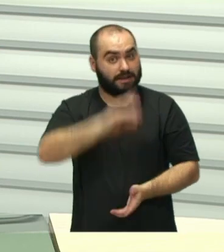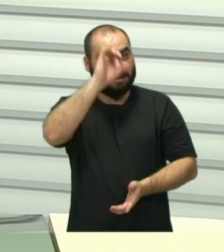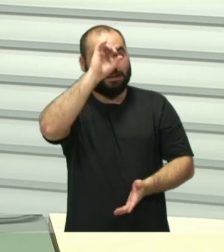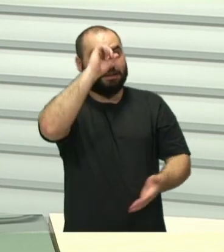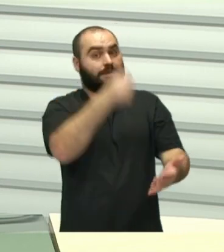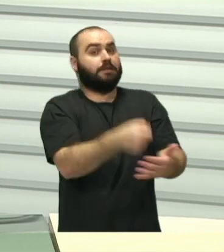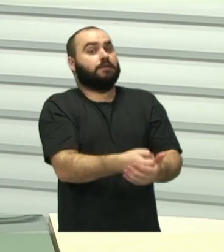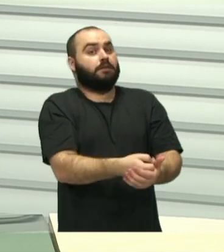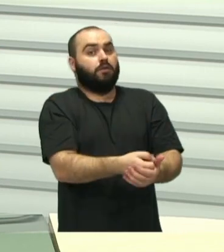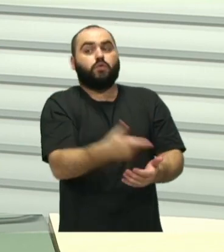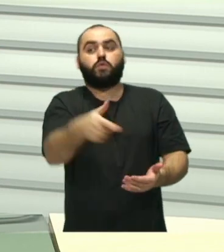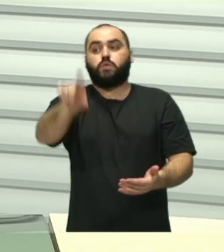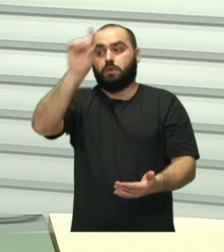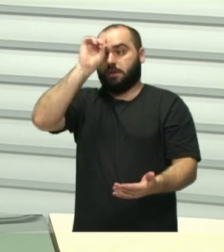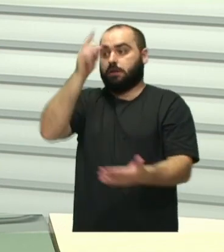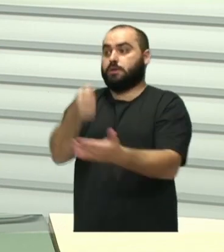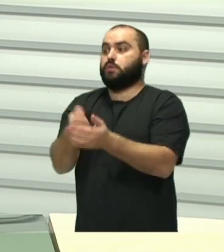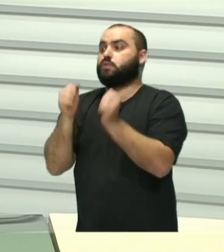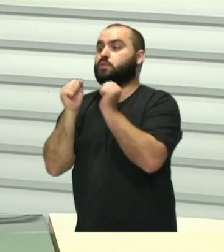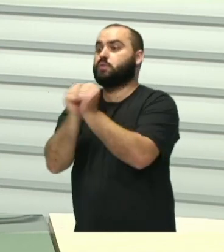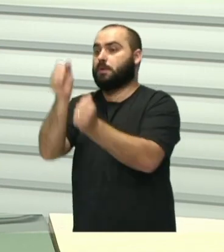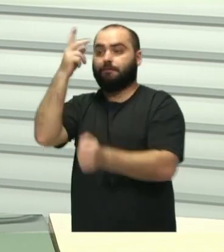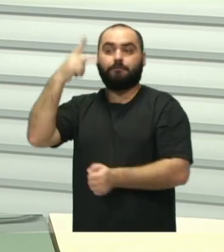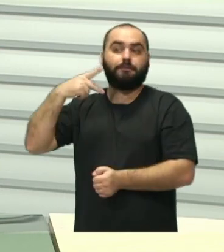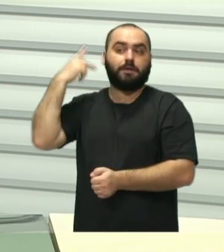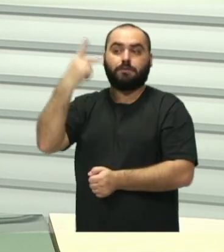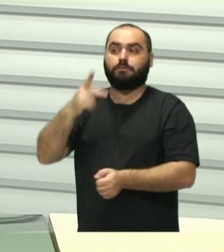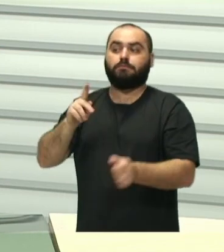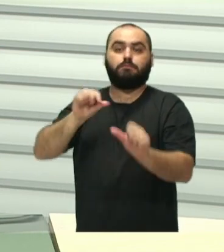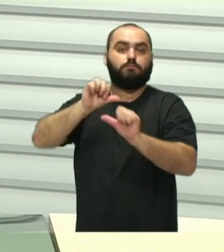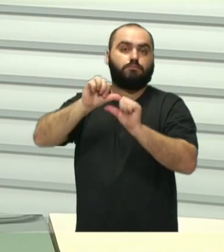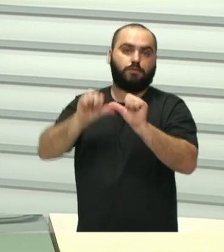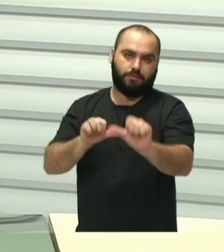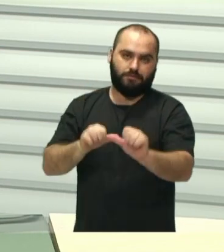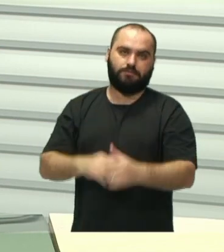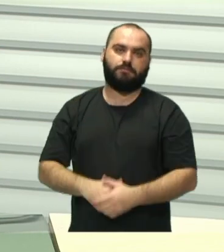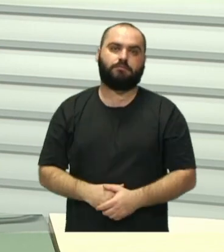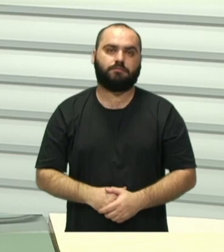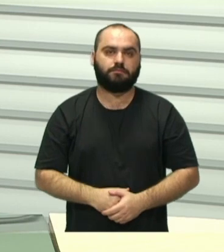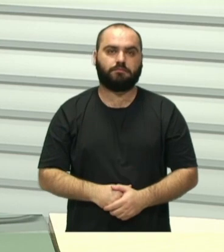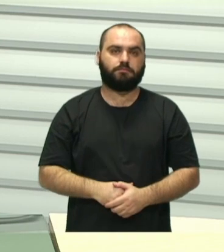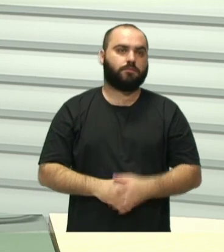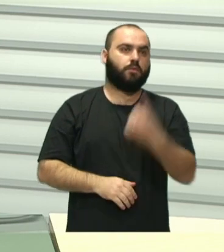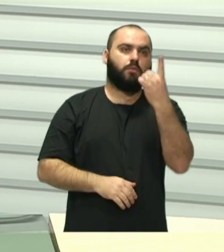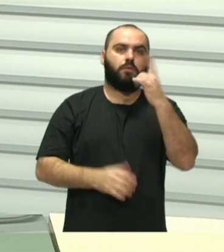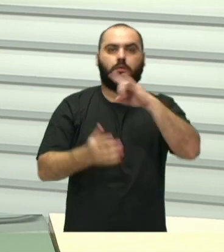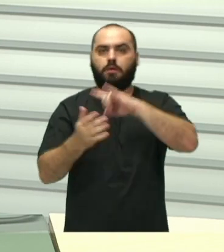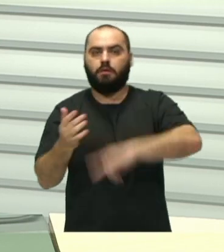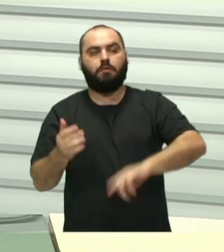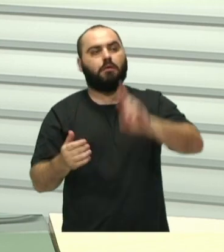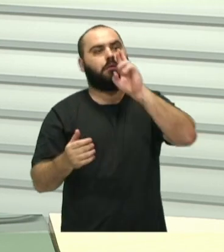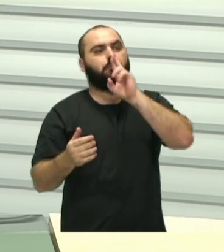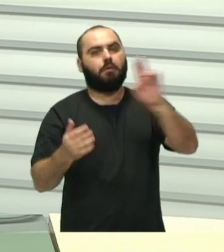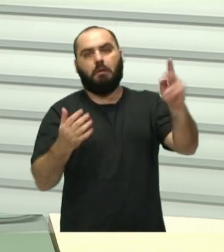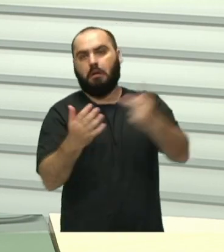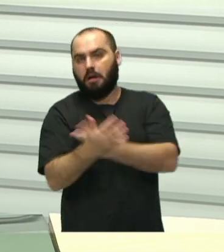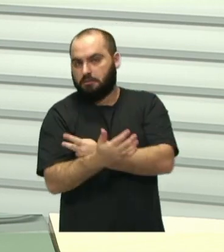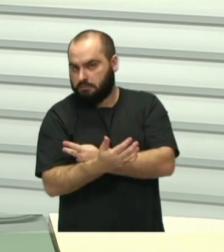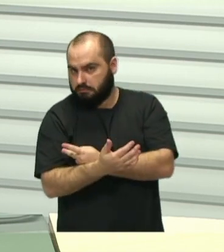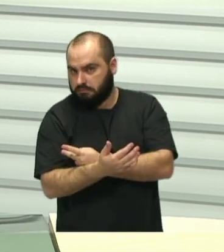decisão as outras tomadas decisão dos vereadores ela pode uma requerimento é respondendo de maneira inadequada